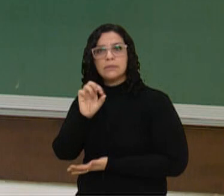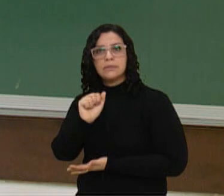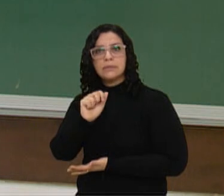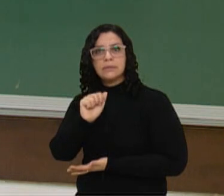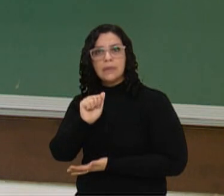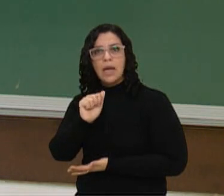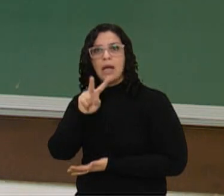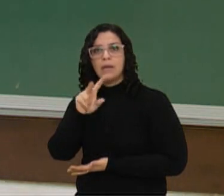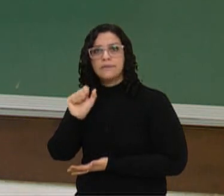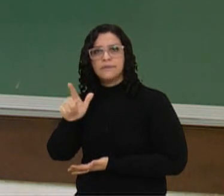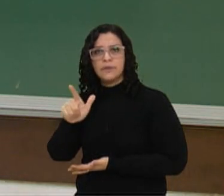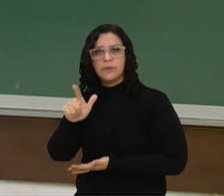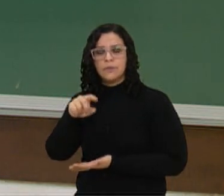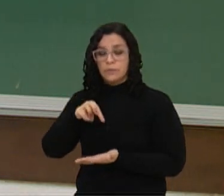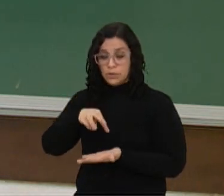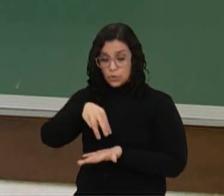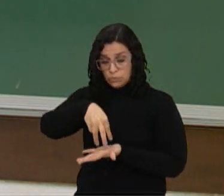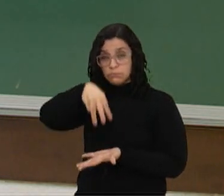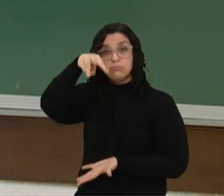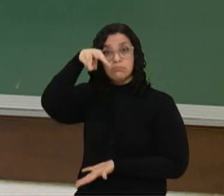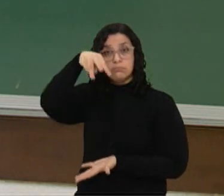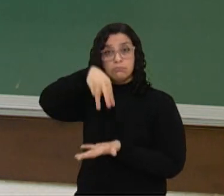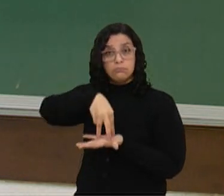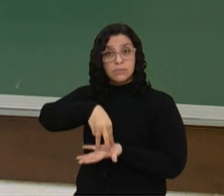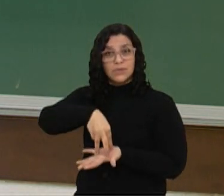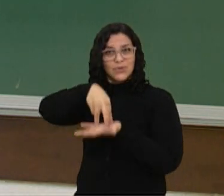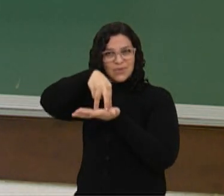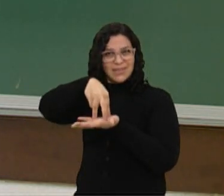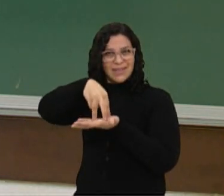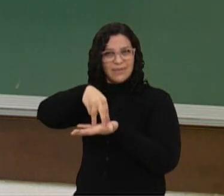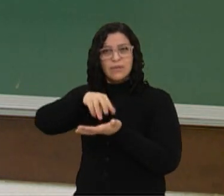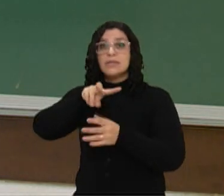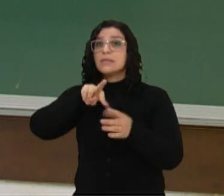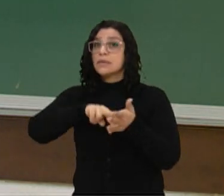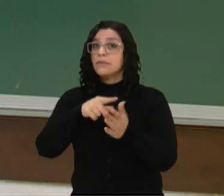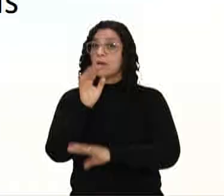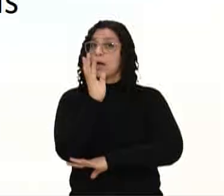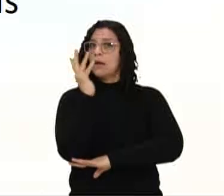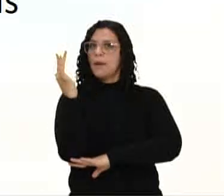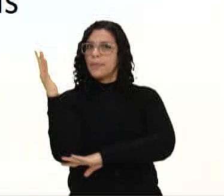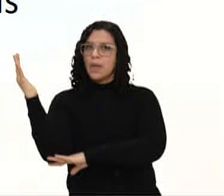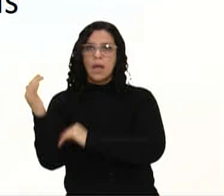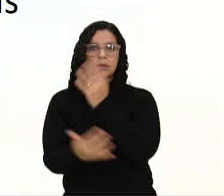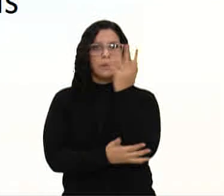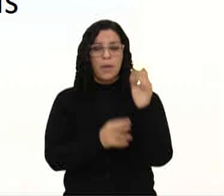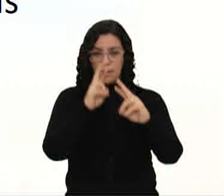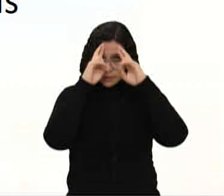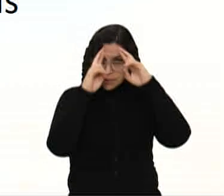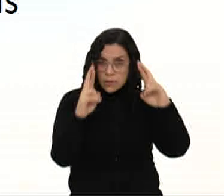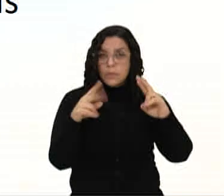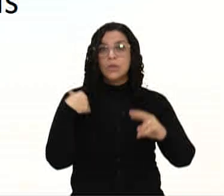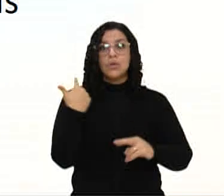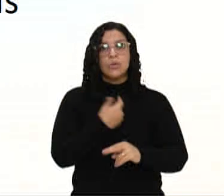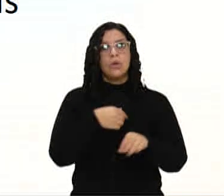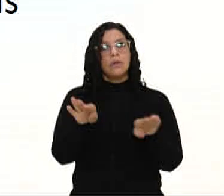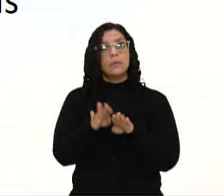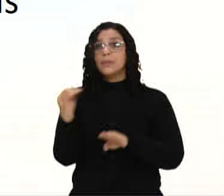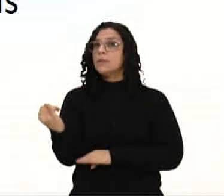atualmente. É aquele que respeita o meio ambiente. O consumidor tem um papel ativo, um